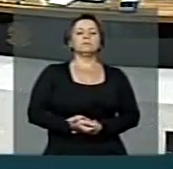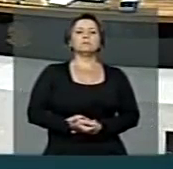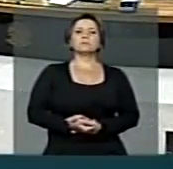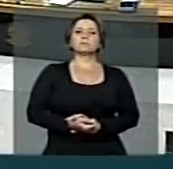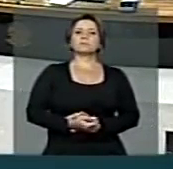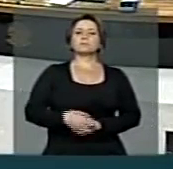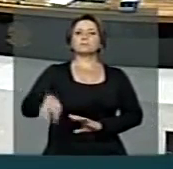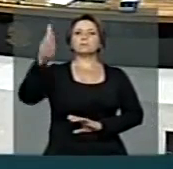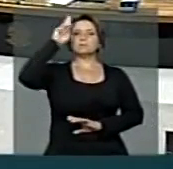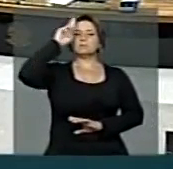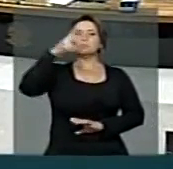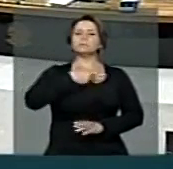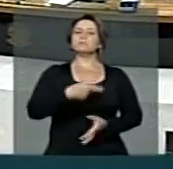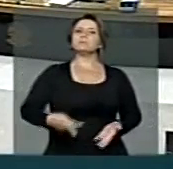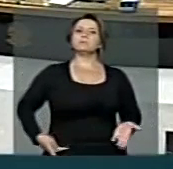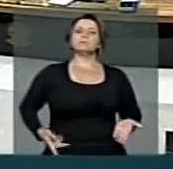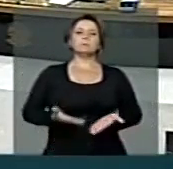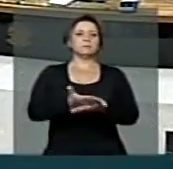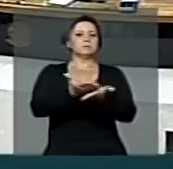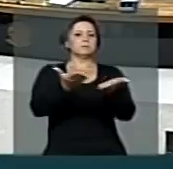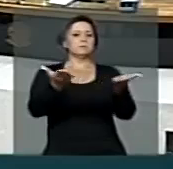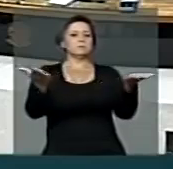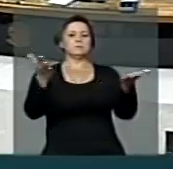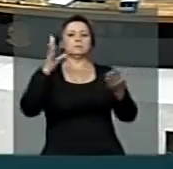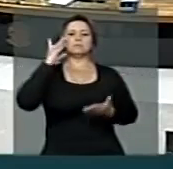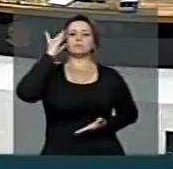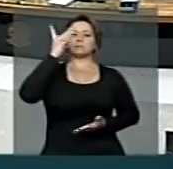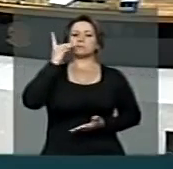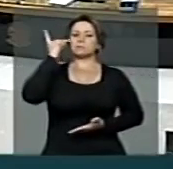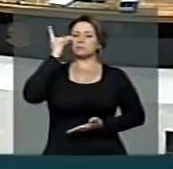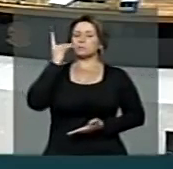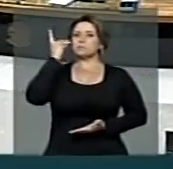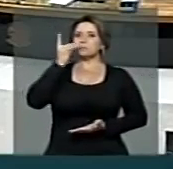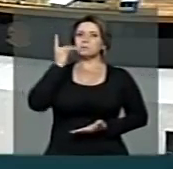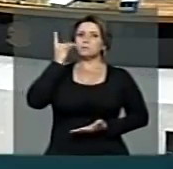Senhor presidente, senhoras e senhores deputados,